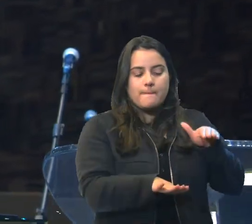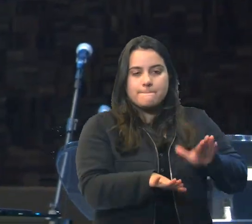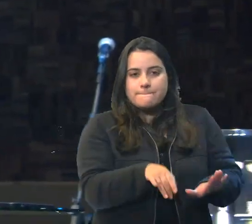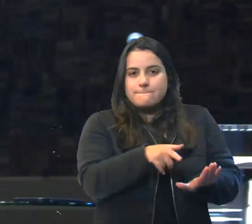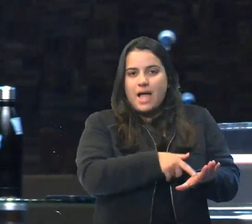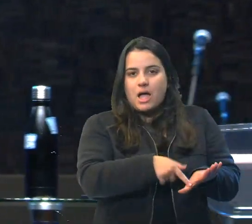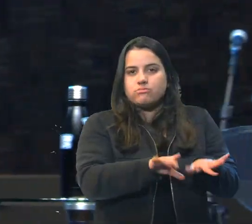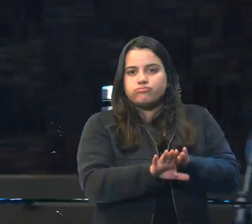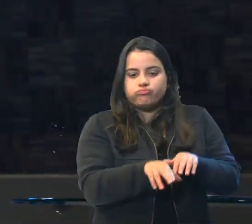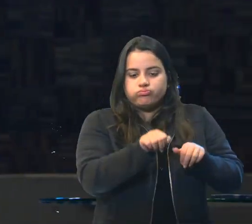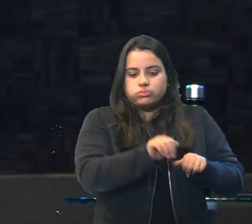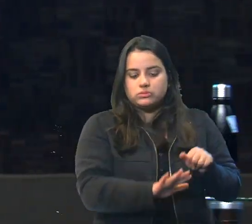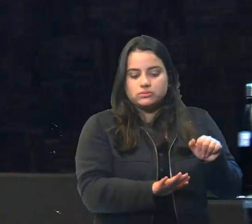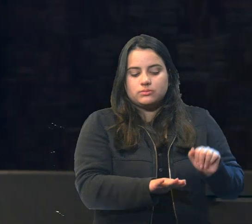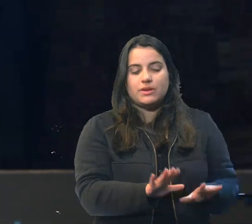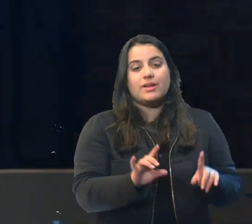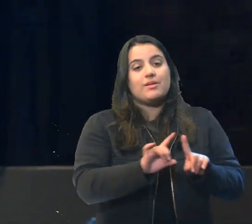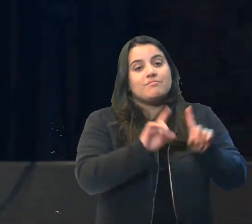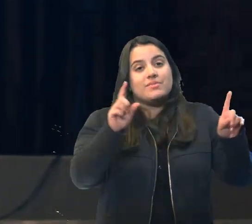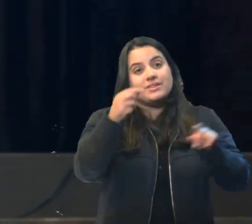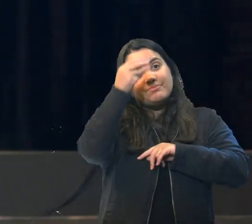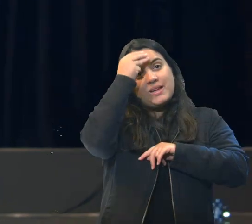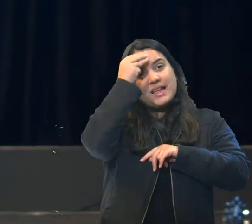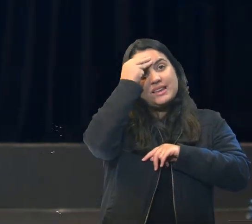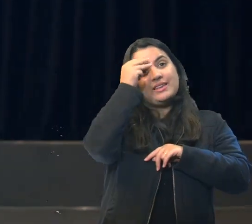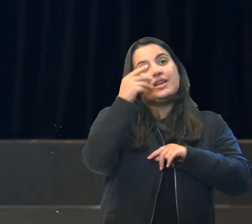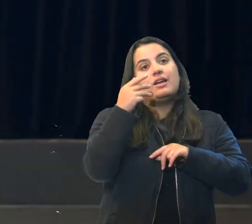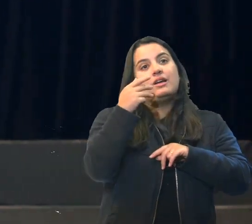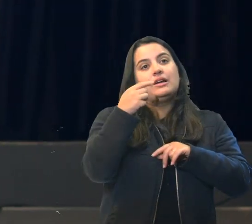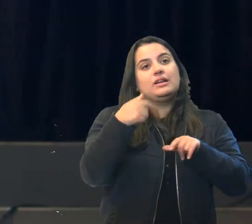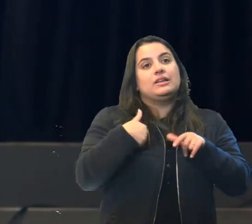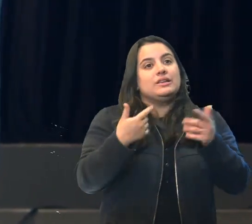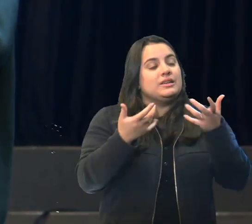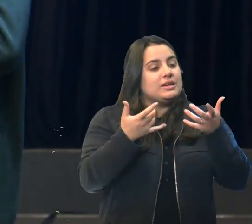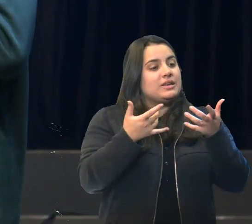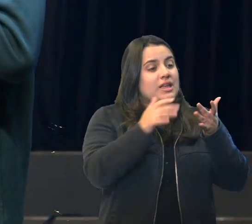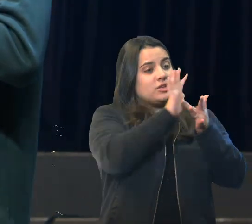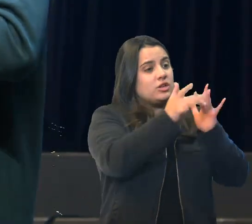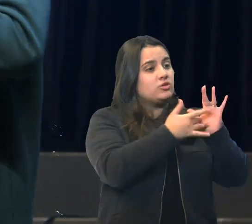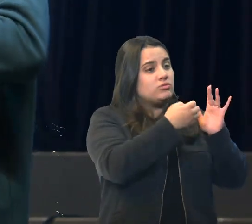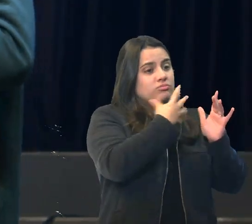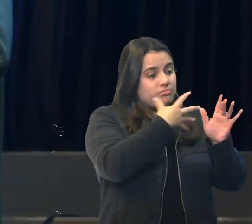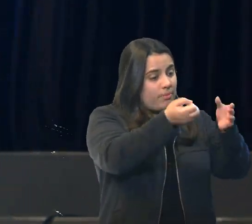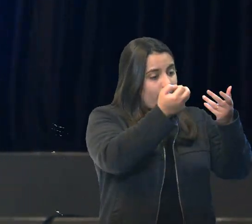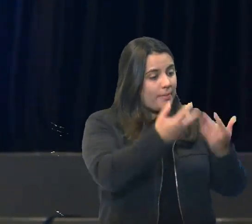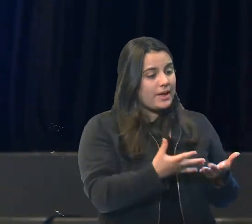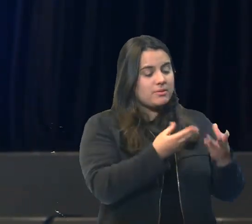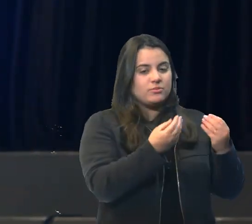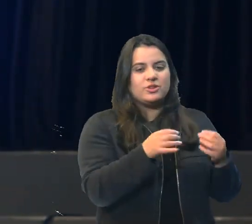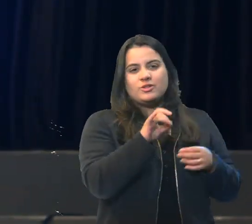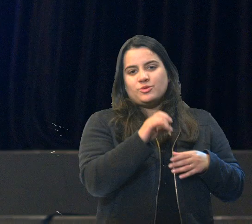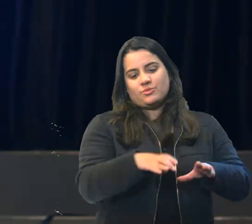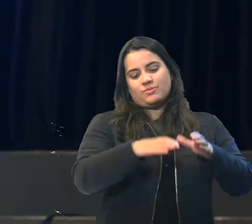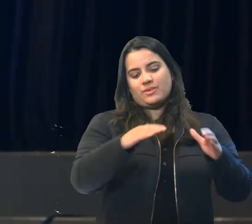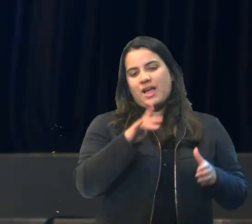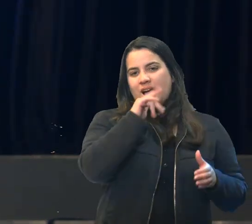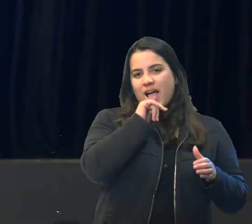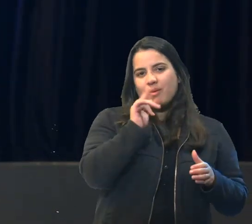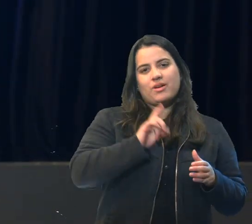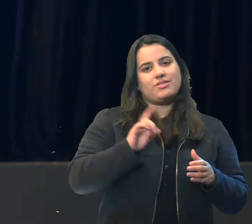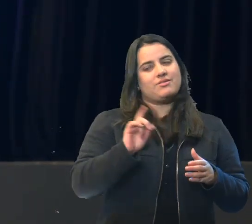que Maria, ela quis receber tão bem Jesus, que ela não recebeu simplesmente com uma bacia de